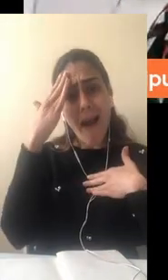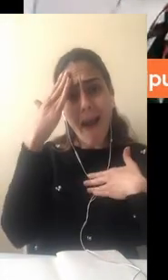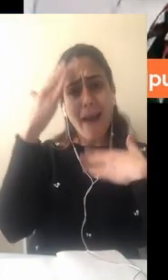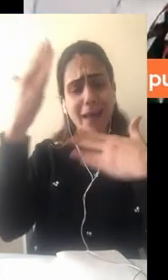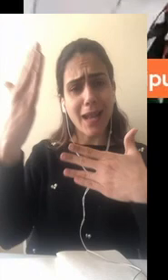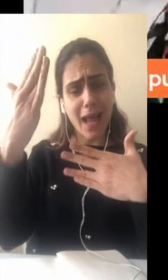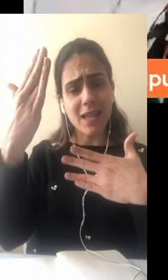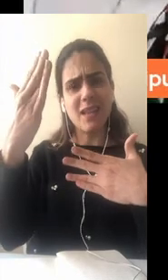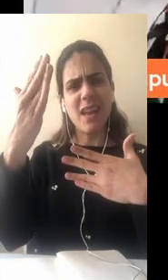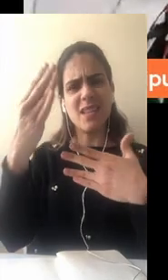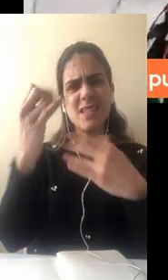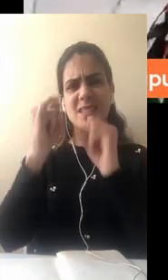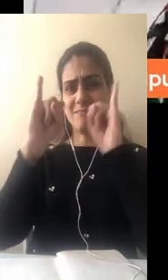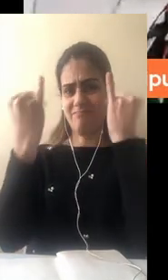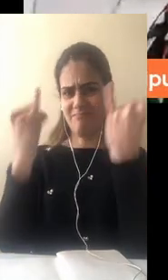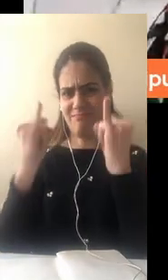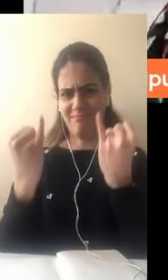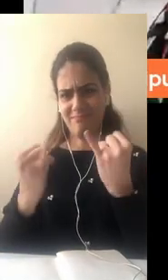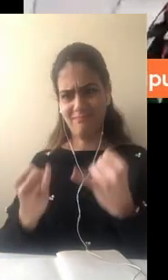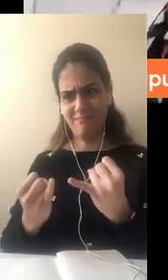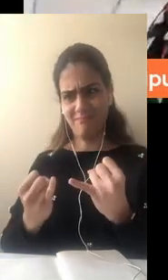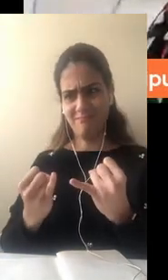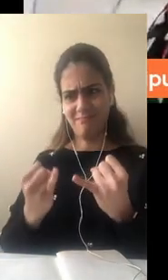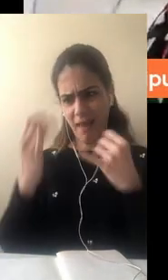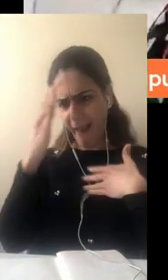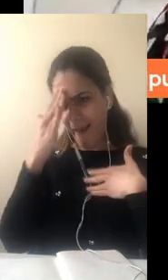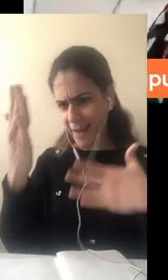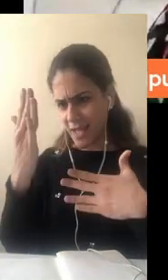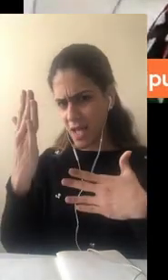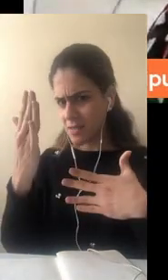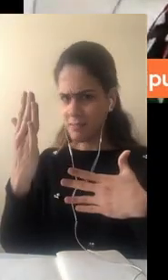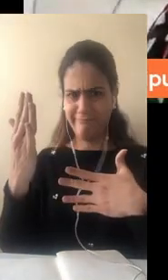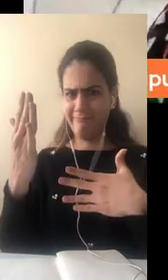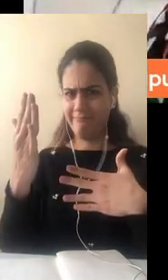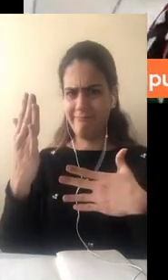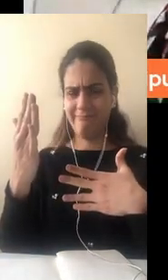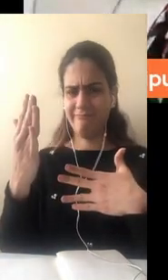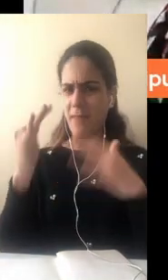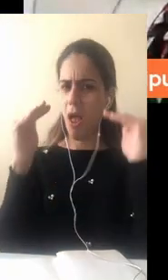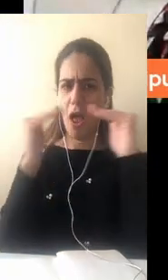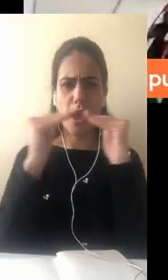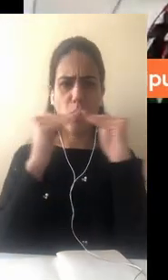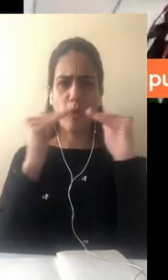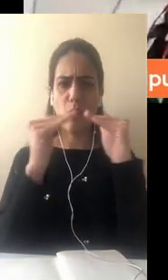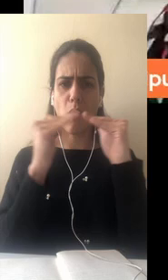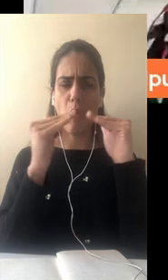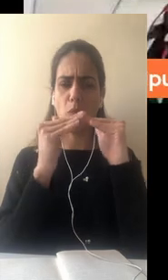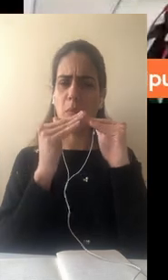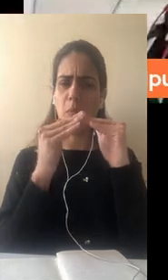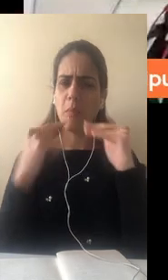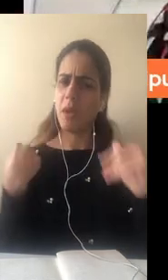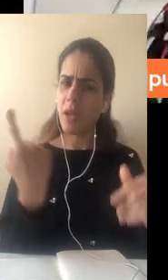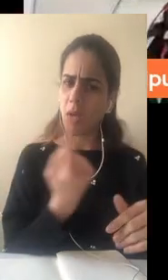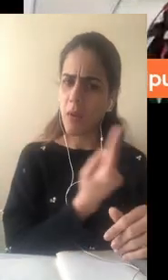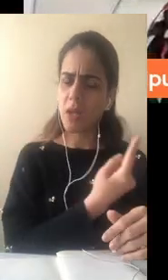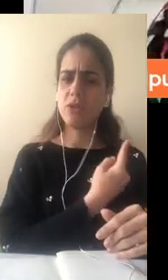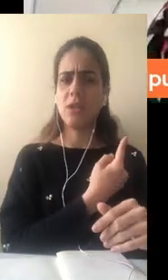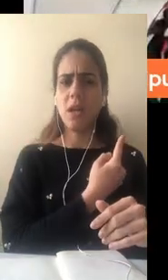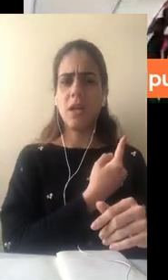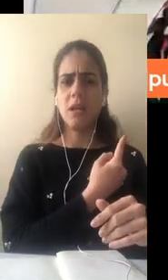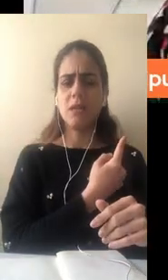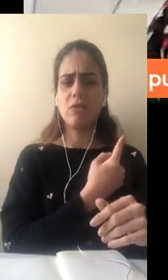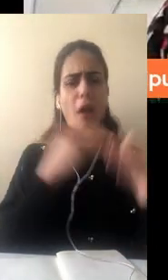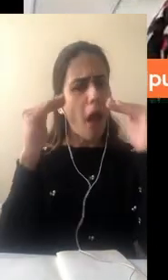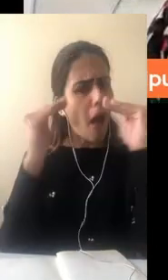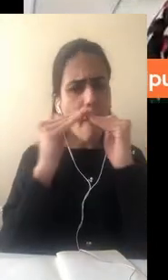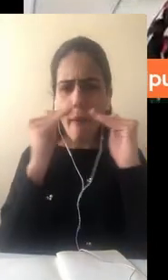comemora, agradece, tem uma festividade por algo, já não é da nossa, né, origem, não é da nossa linha, não é da